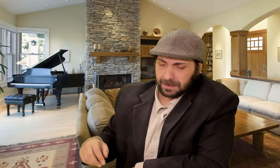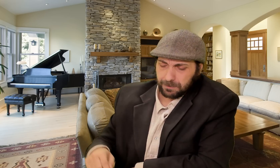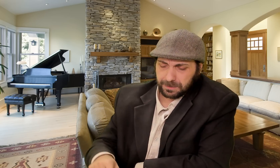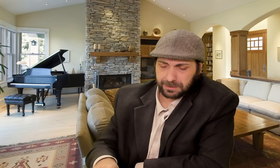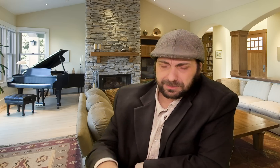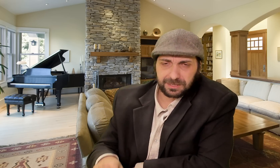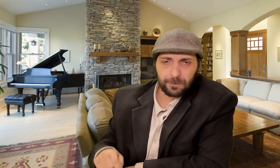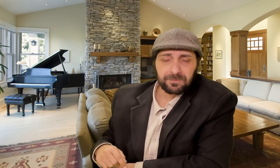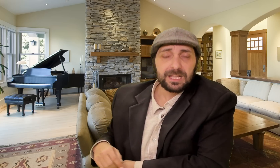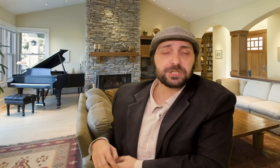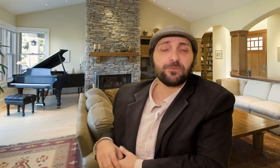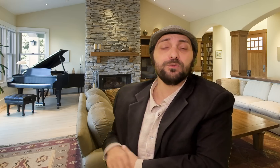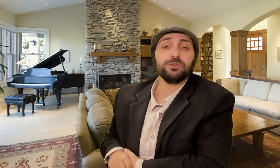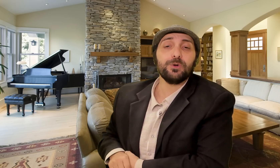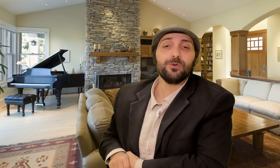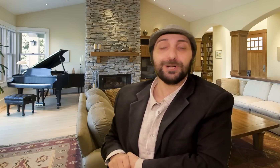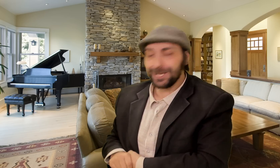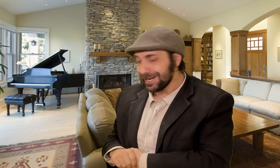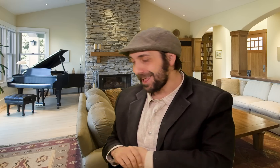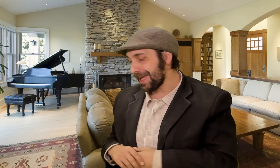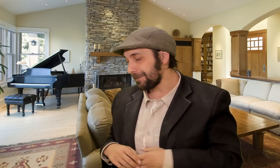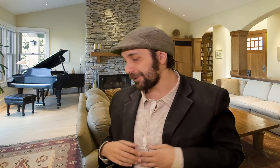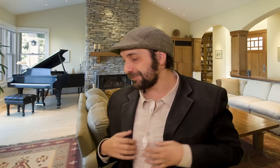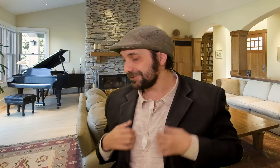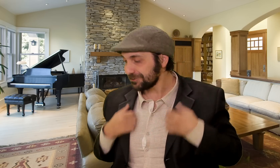meus amigos então esse